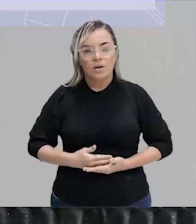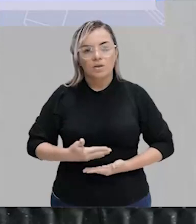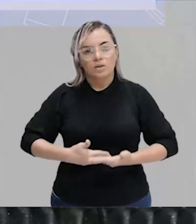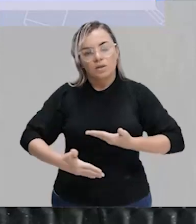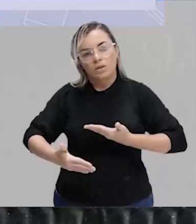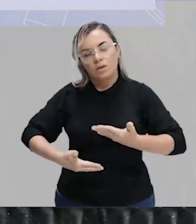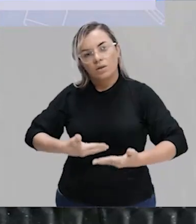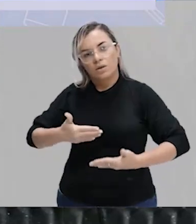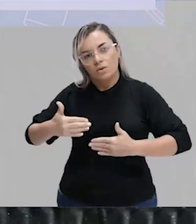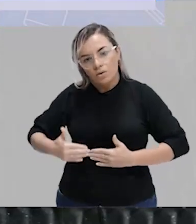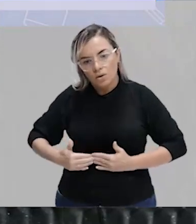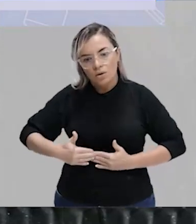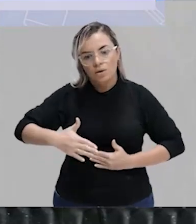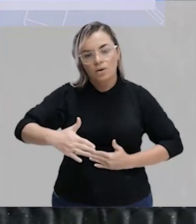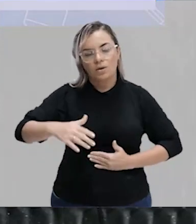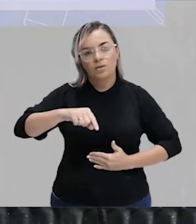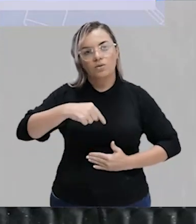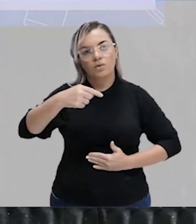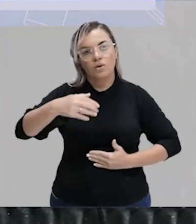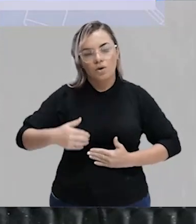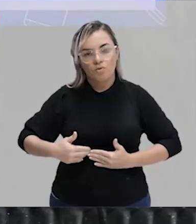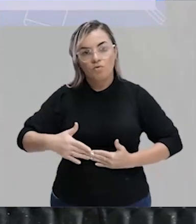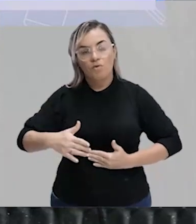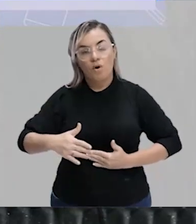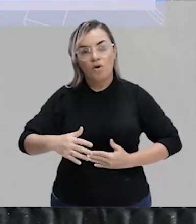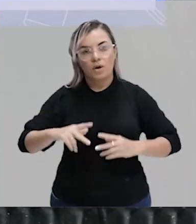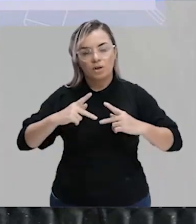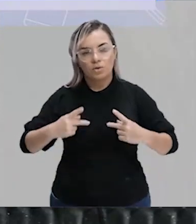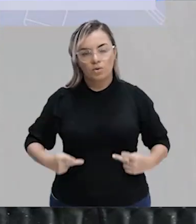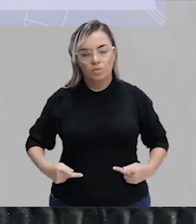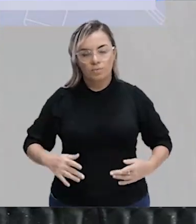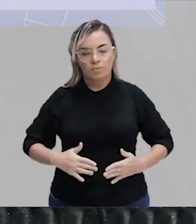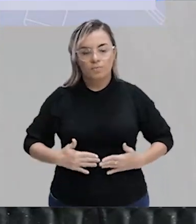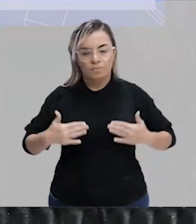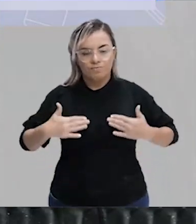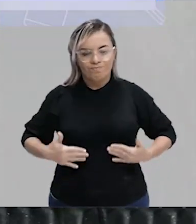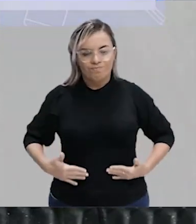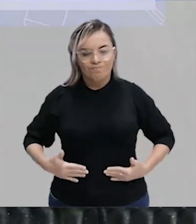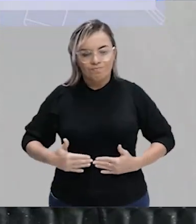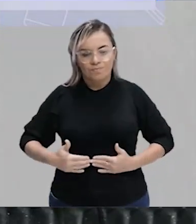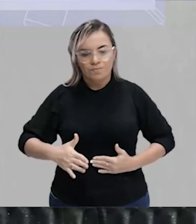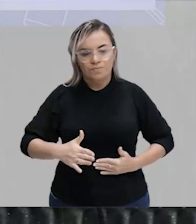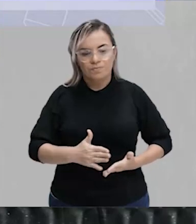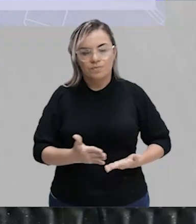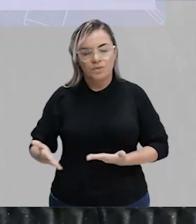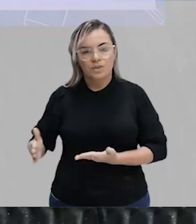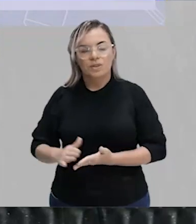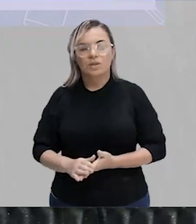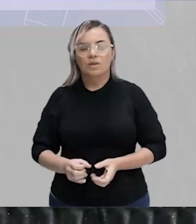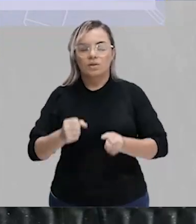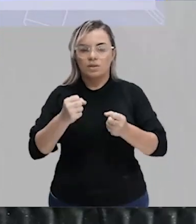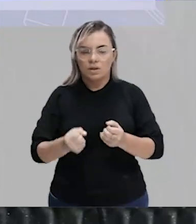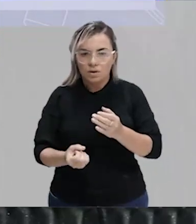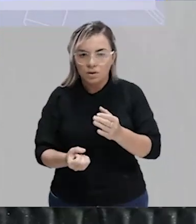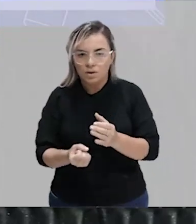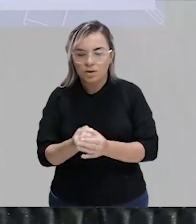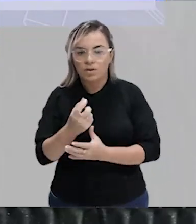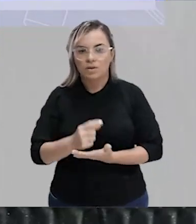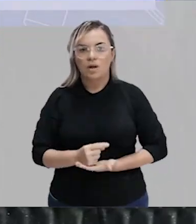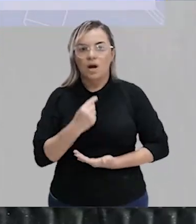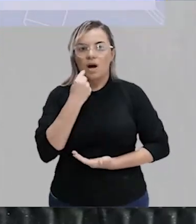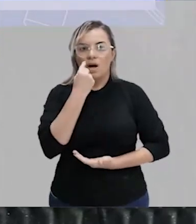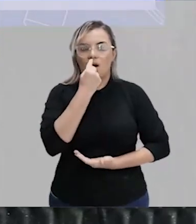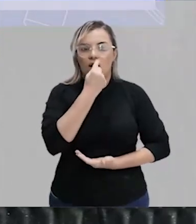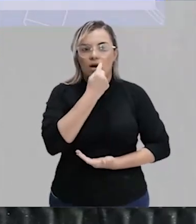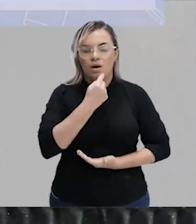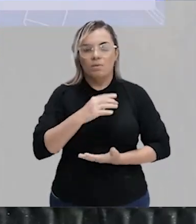esse blastóporo, inclusive, ele pode dar origem à boca e ao ânus, ok? Nos animais que